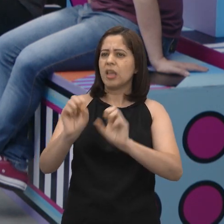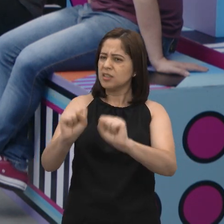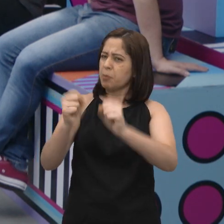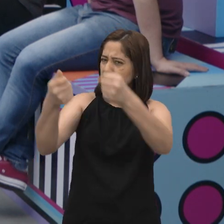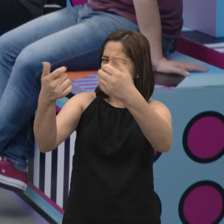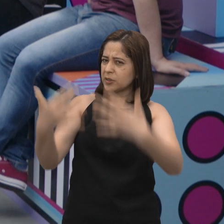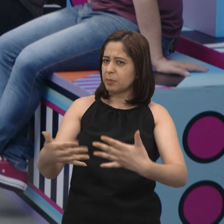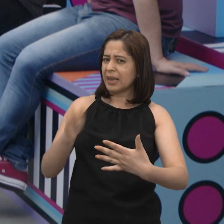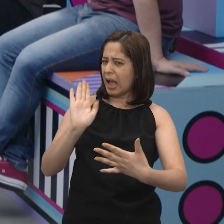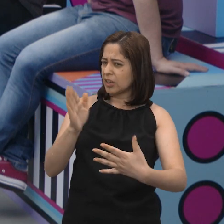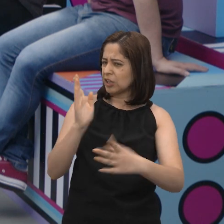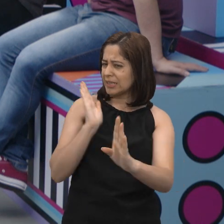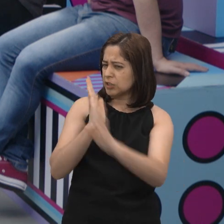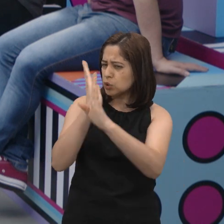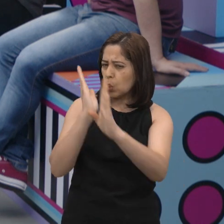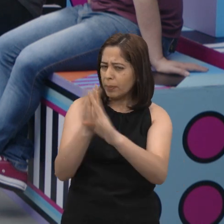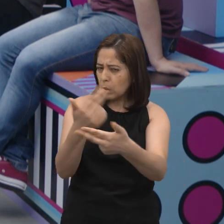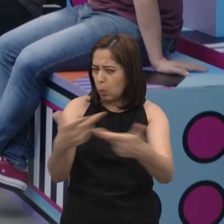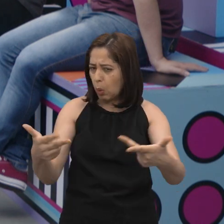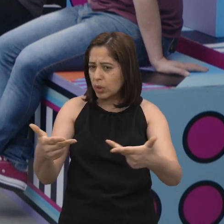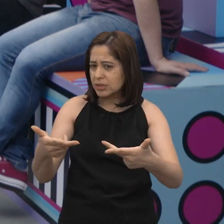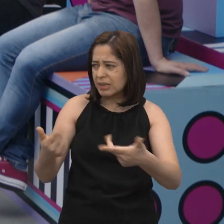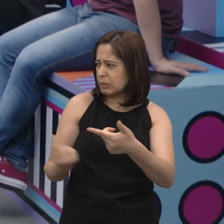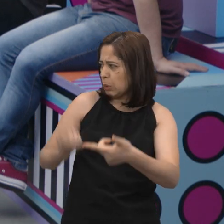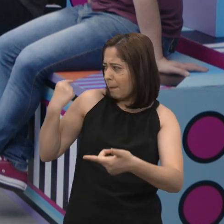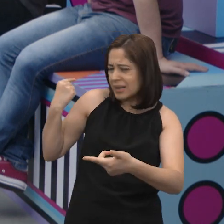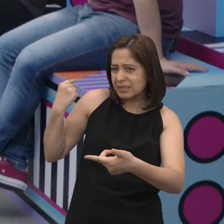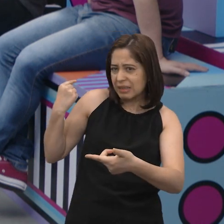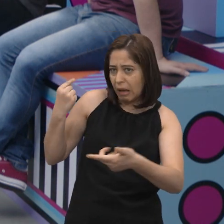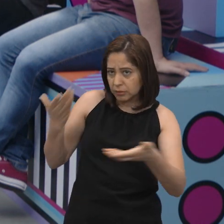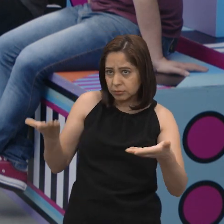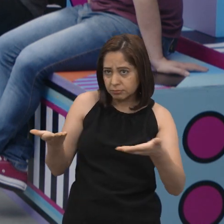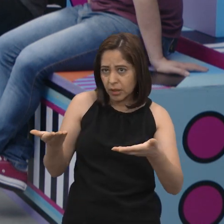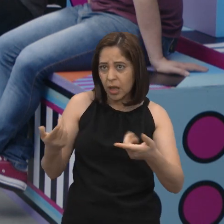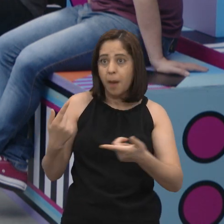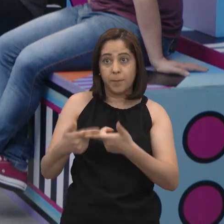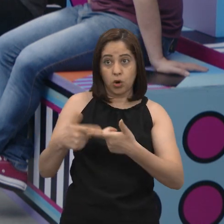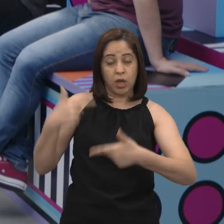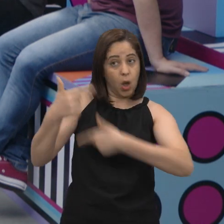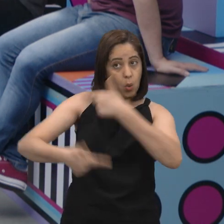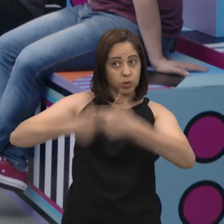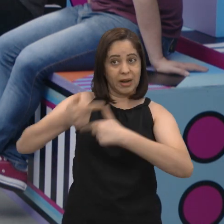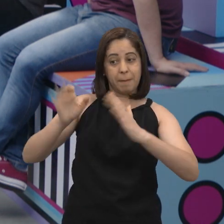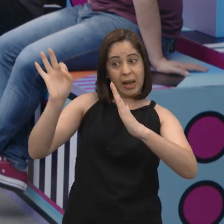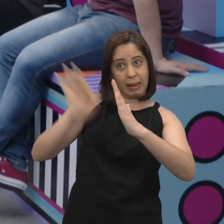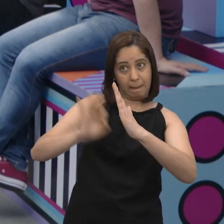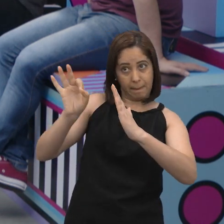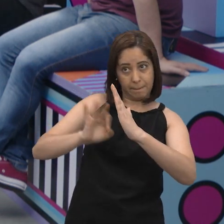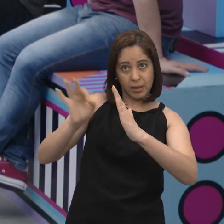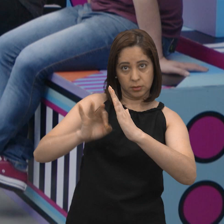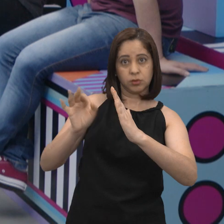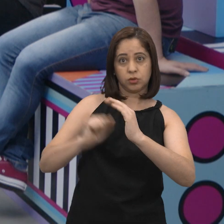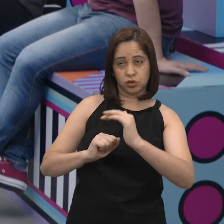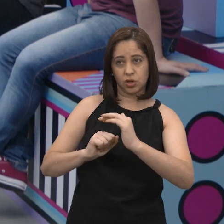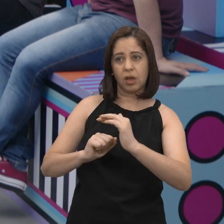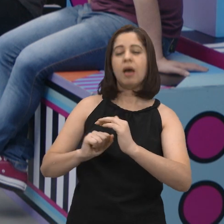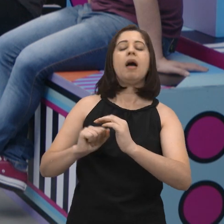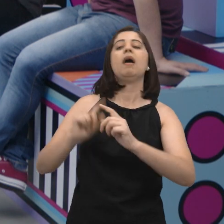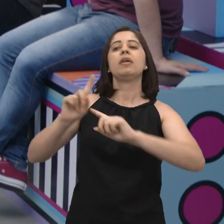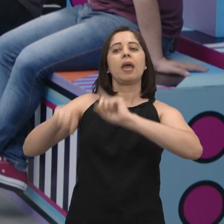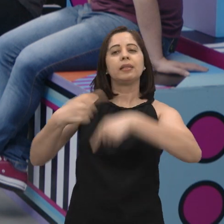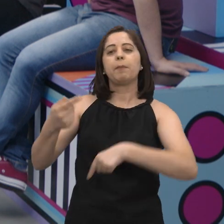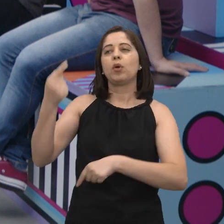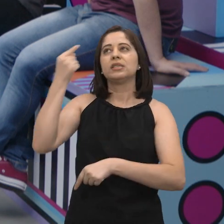alguma coisa que foi identificada, foi vista no passado pelo trabalho do IBGE e a partir daí foram pensadas